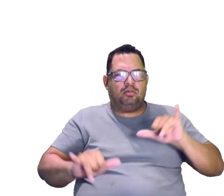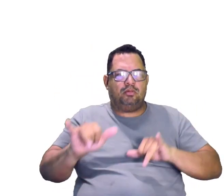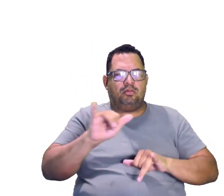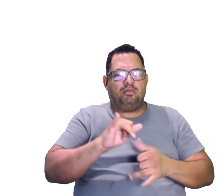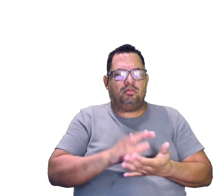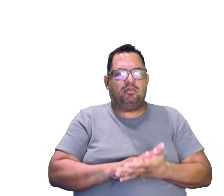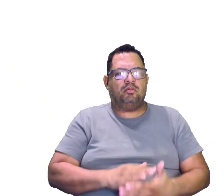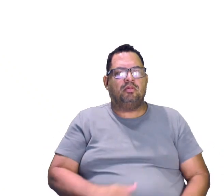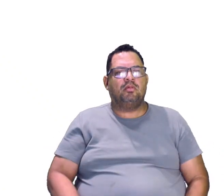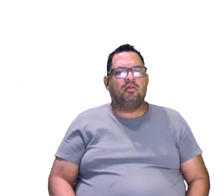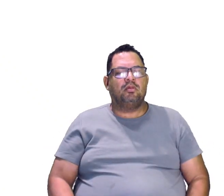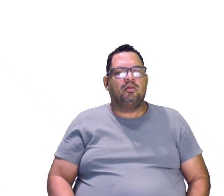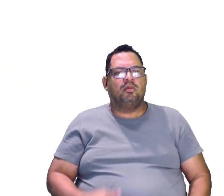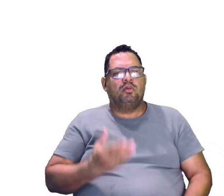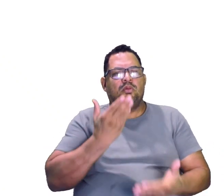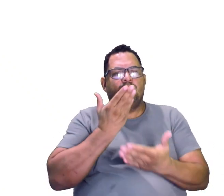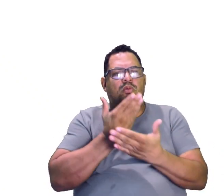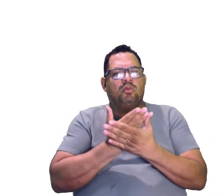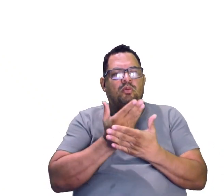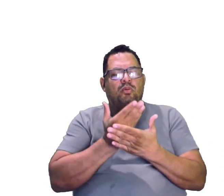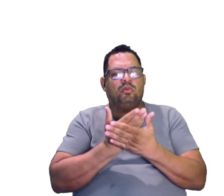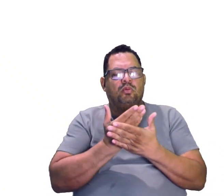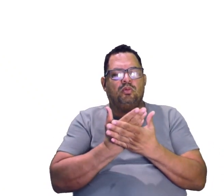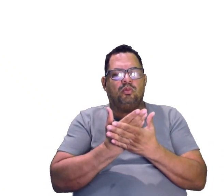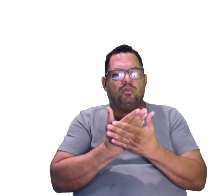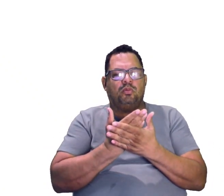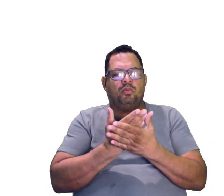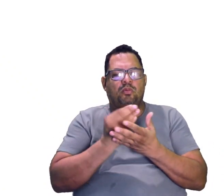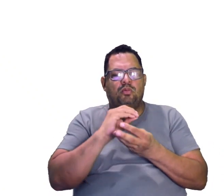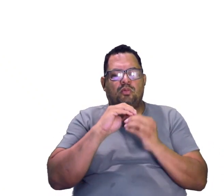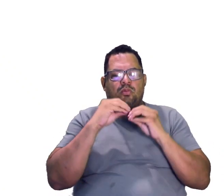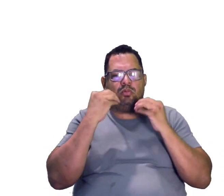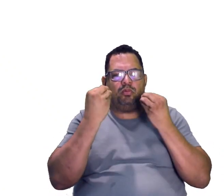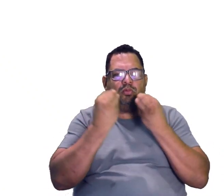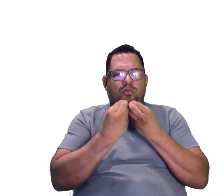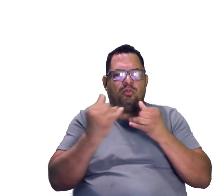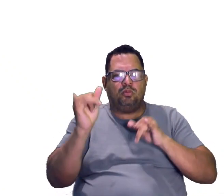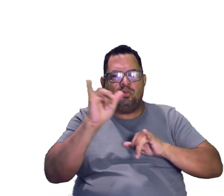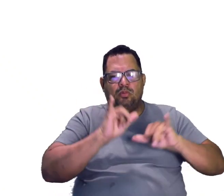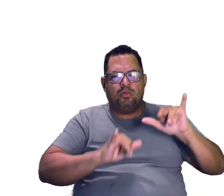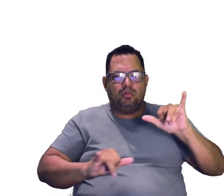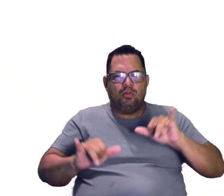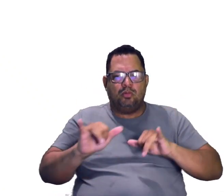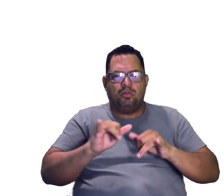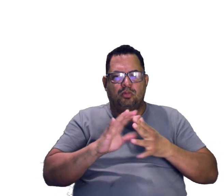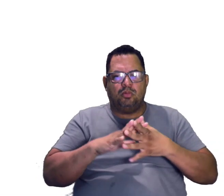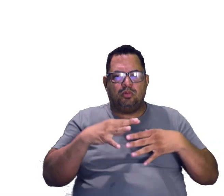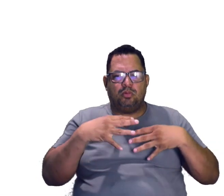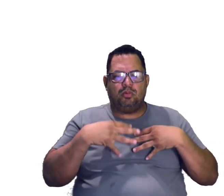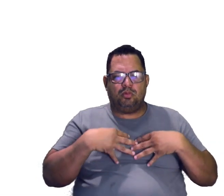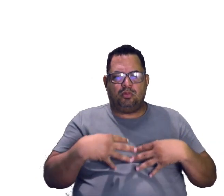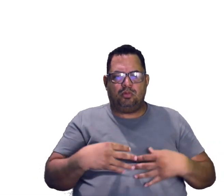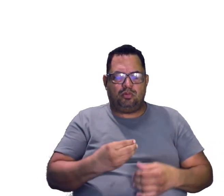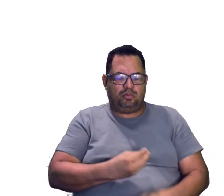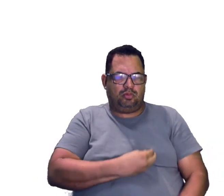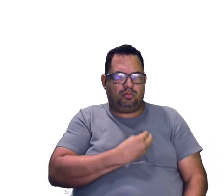bioquímica, o estudo das substâncias químicas que existem no organismo vivo.